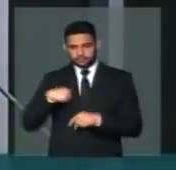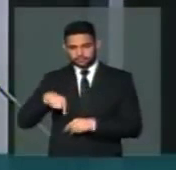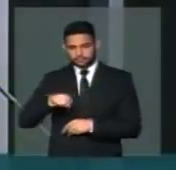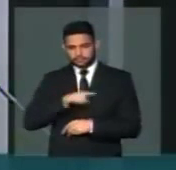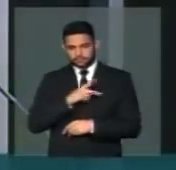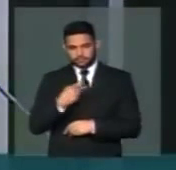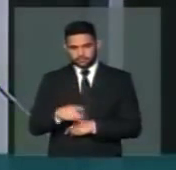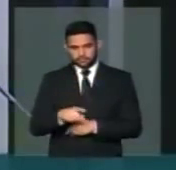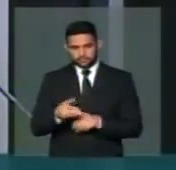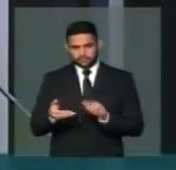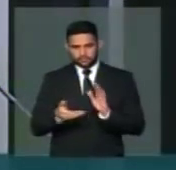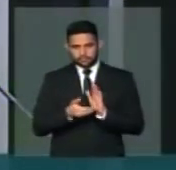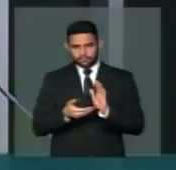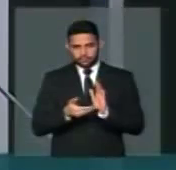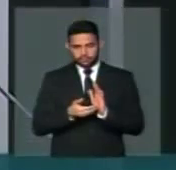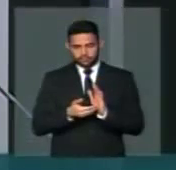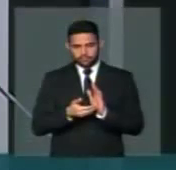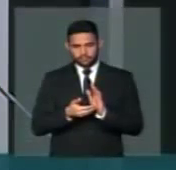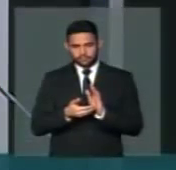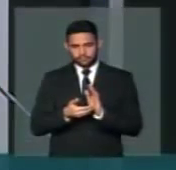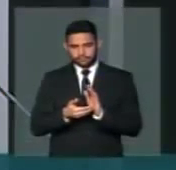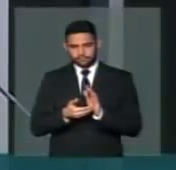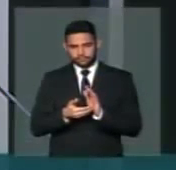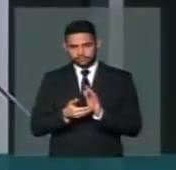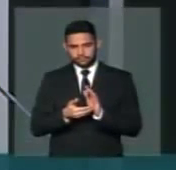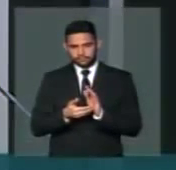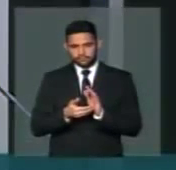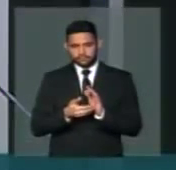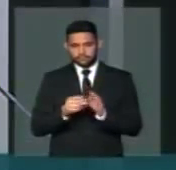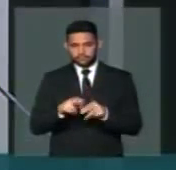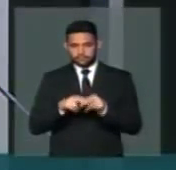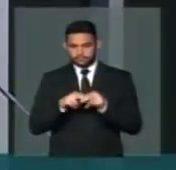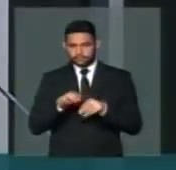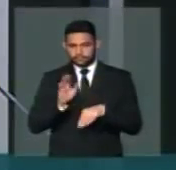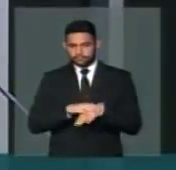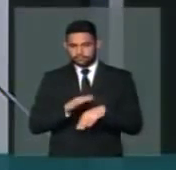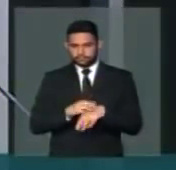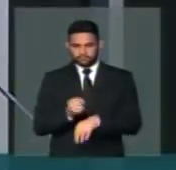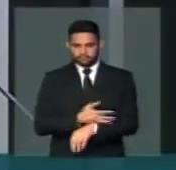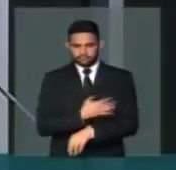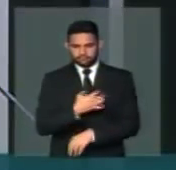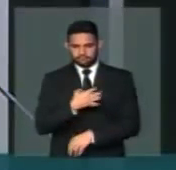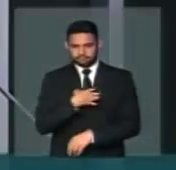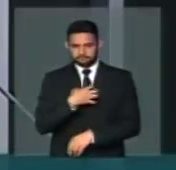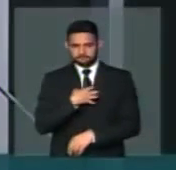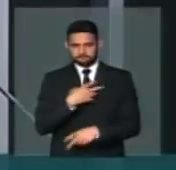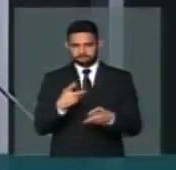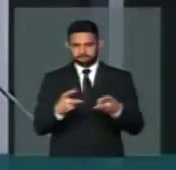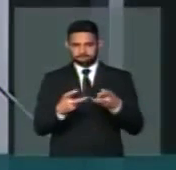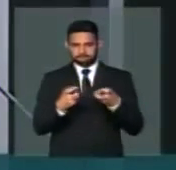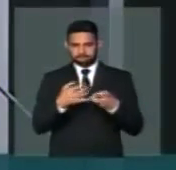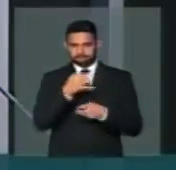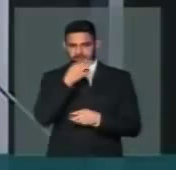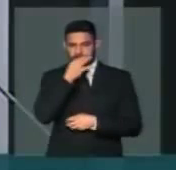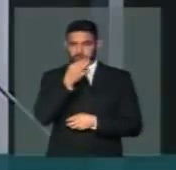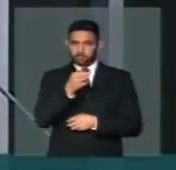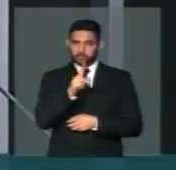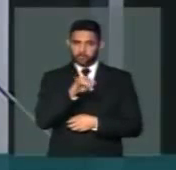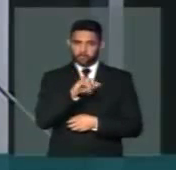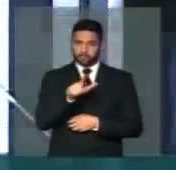nós aqui na Câmara dos Deputados, que, aliás, fica muito sensível à chamada opinião